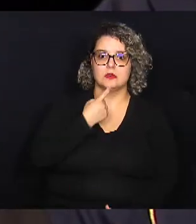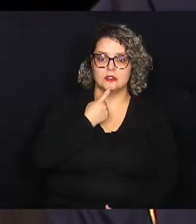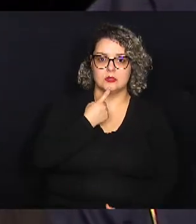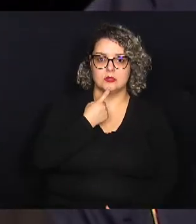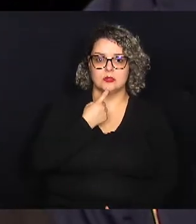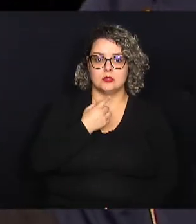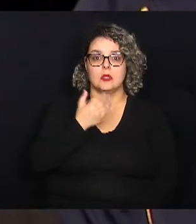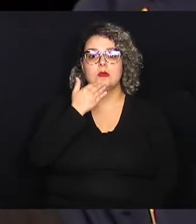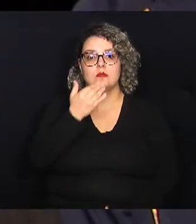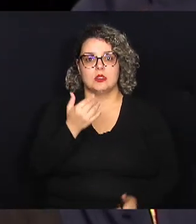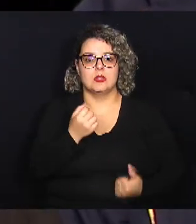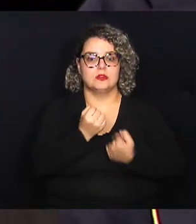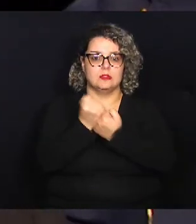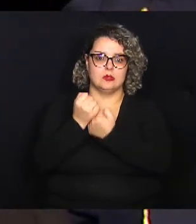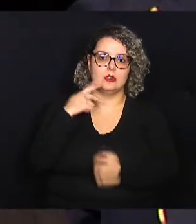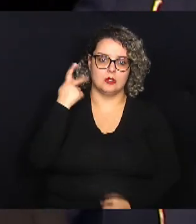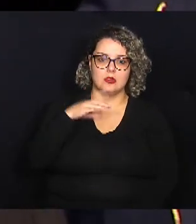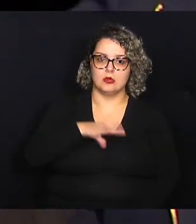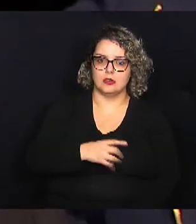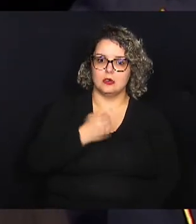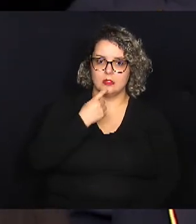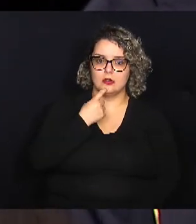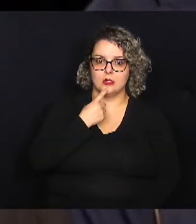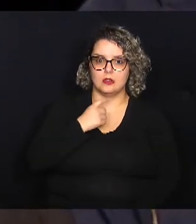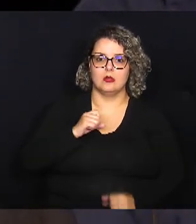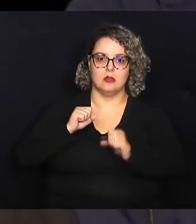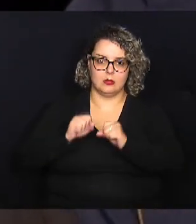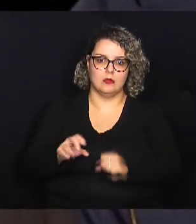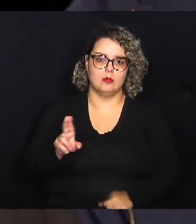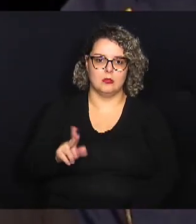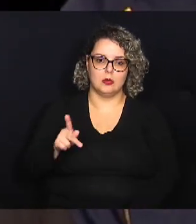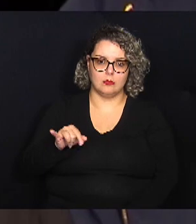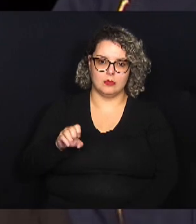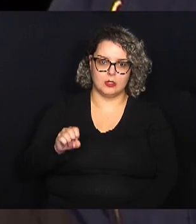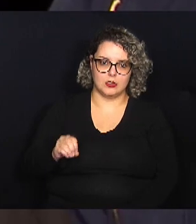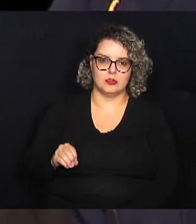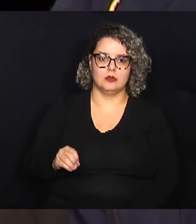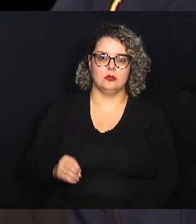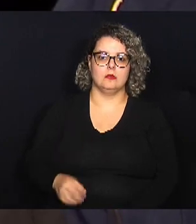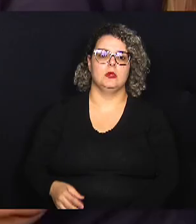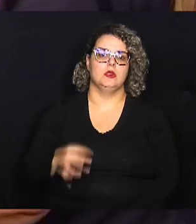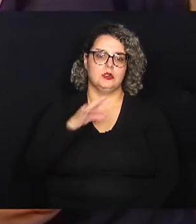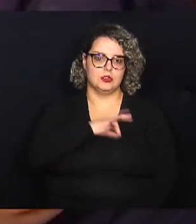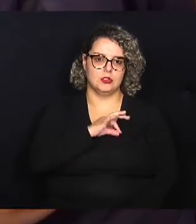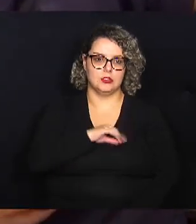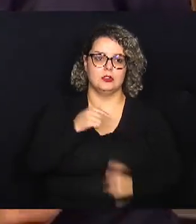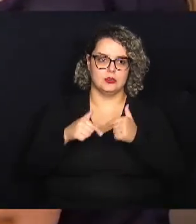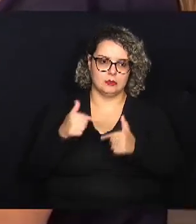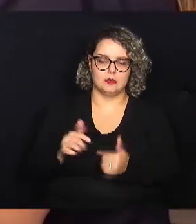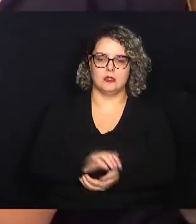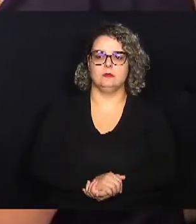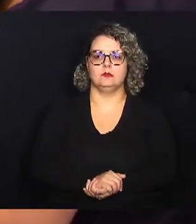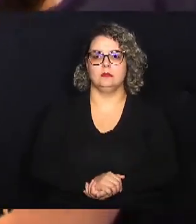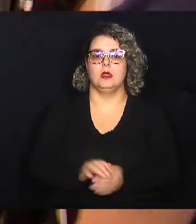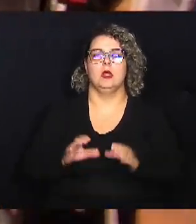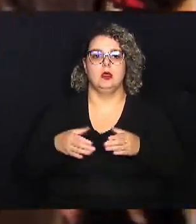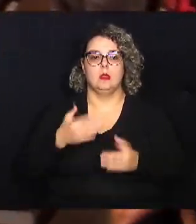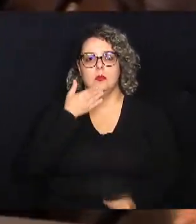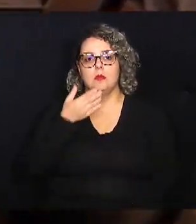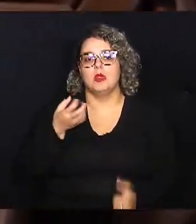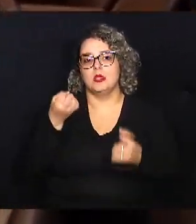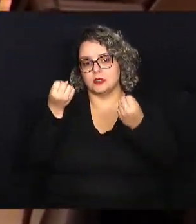Pedindo apoio aos nossos vereadores de Campinas para a implementação do piso, para chegar na conta dos trabalhadores. A categoria pede